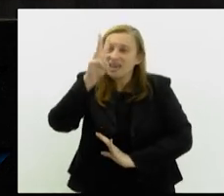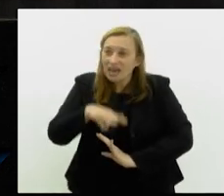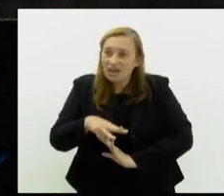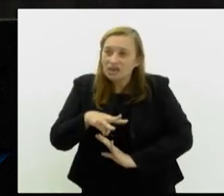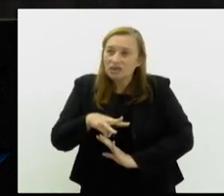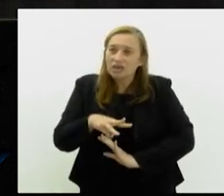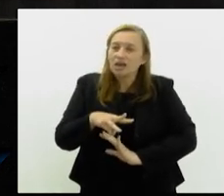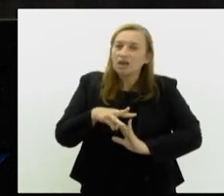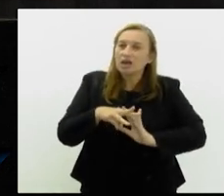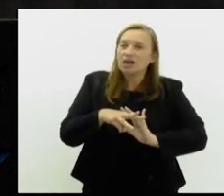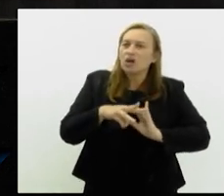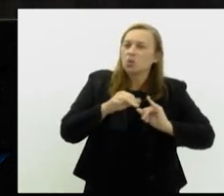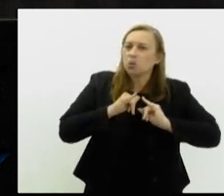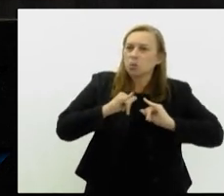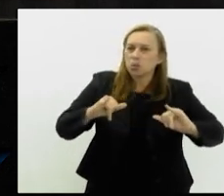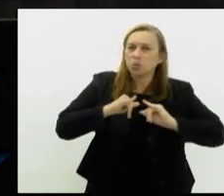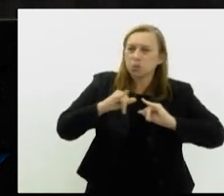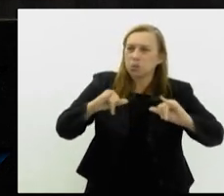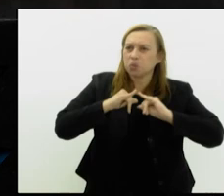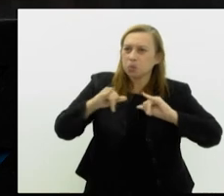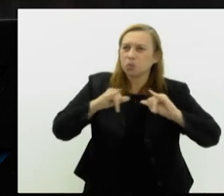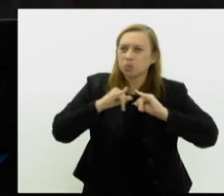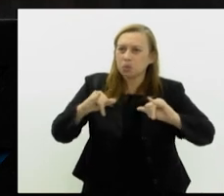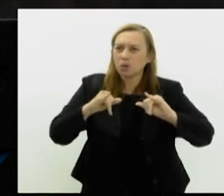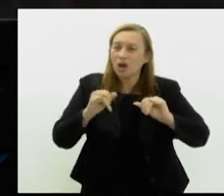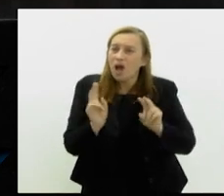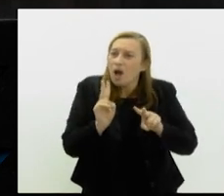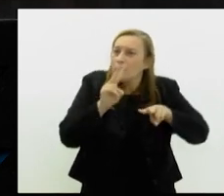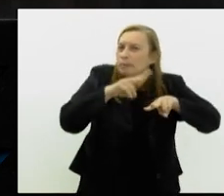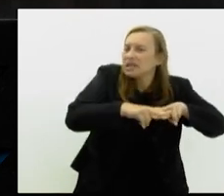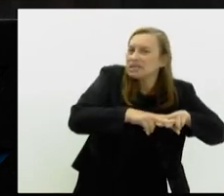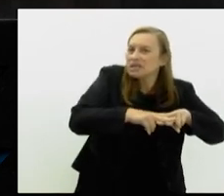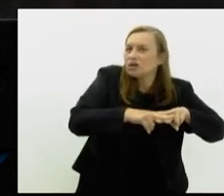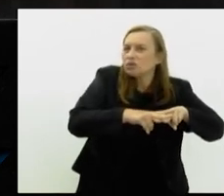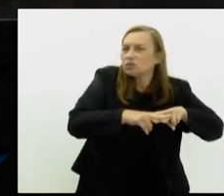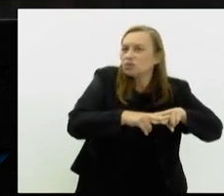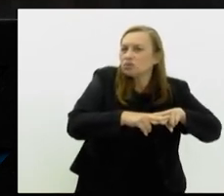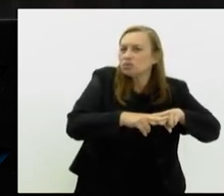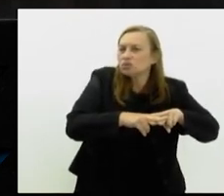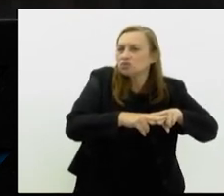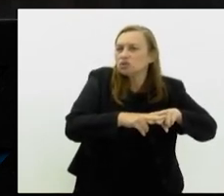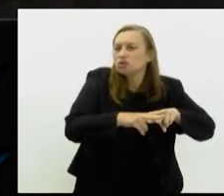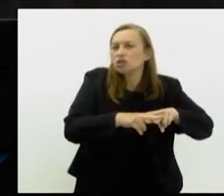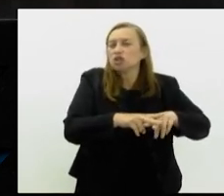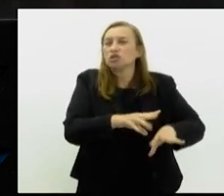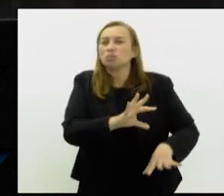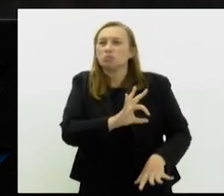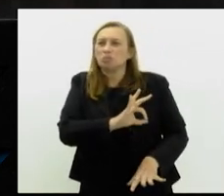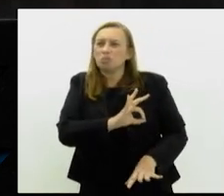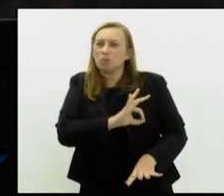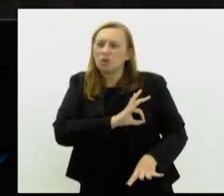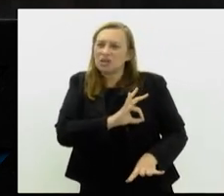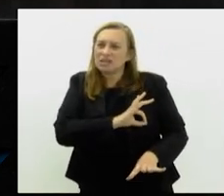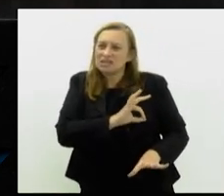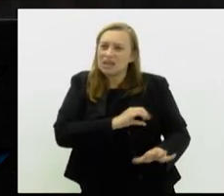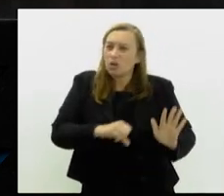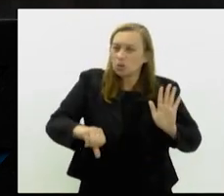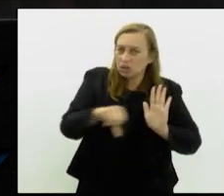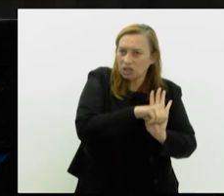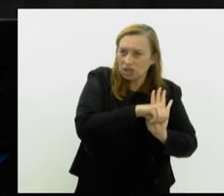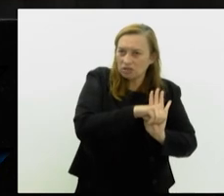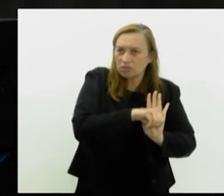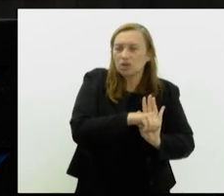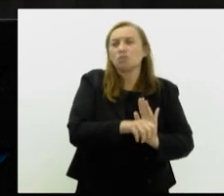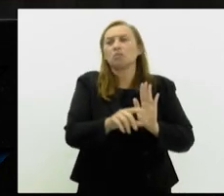informações que viabilizem a prisão de assassinos policiais é um projeto de